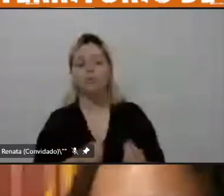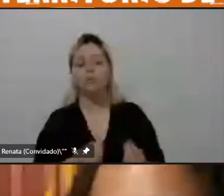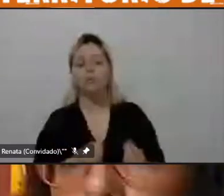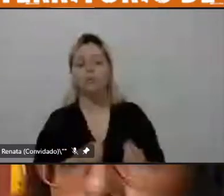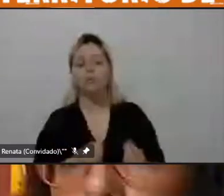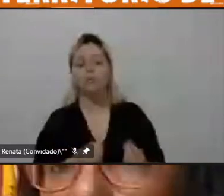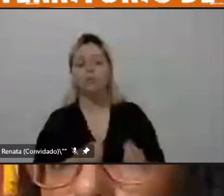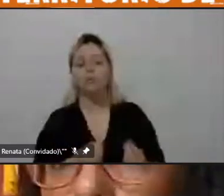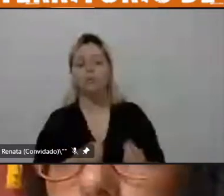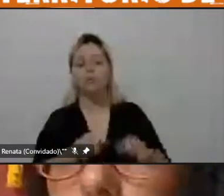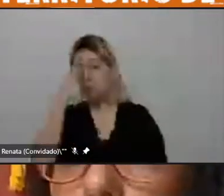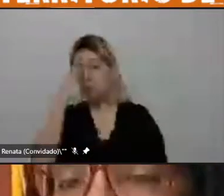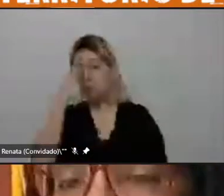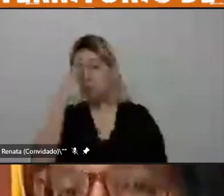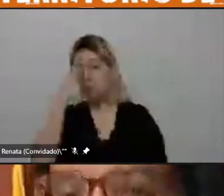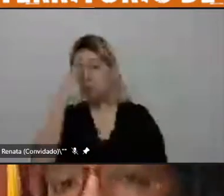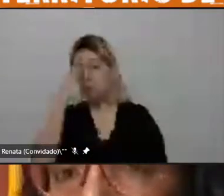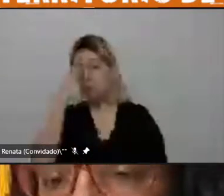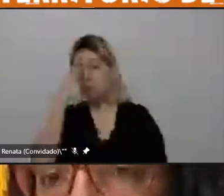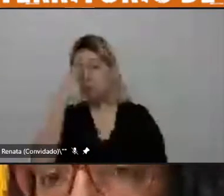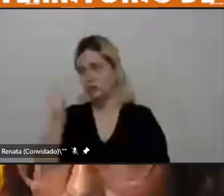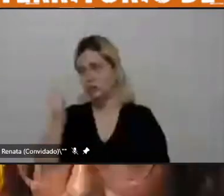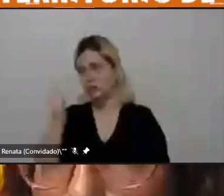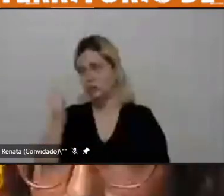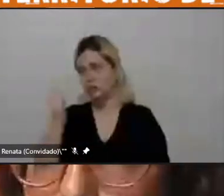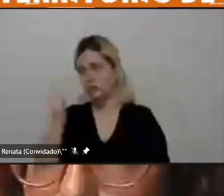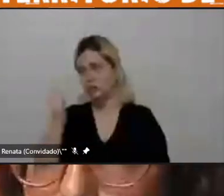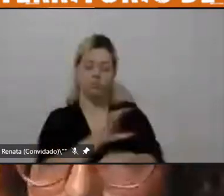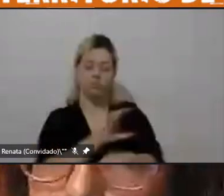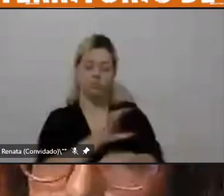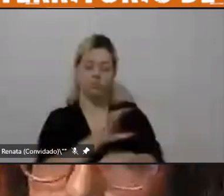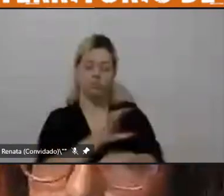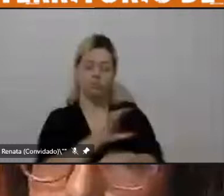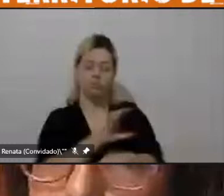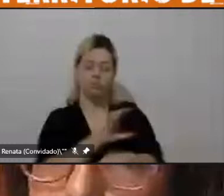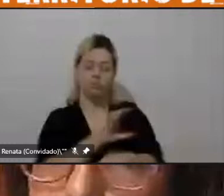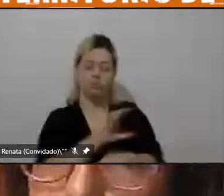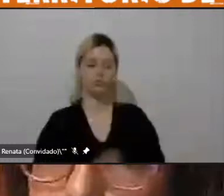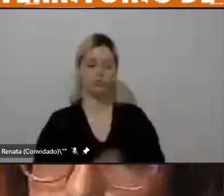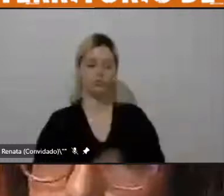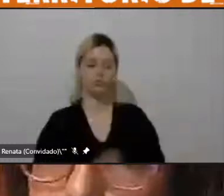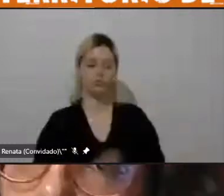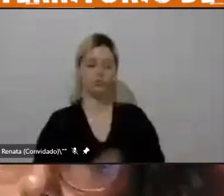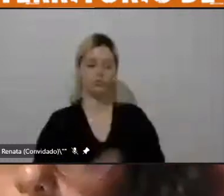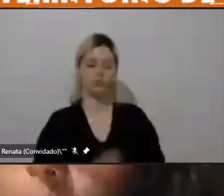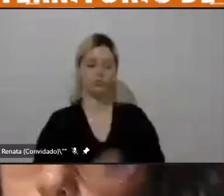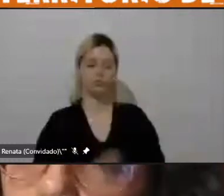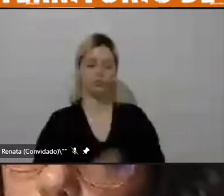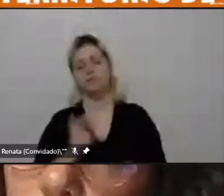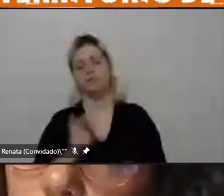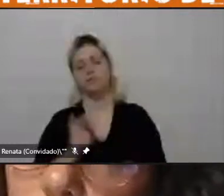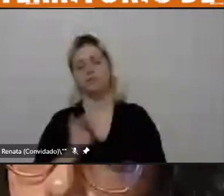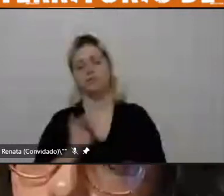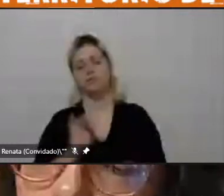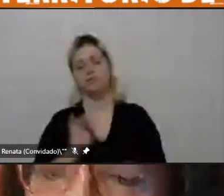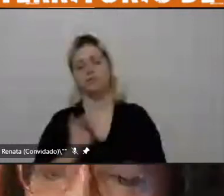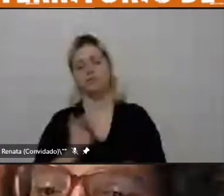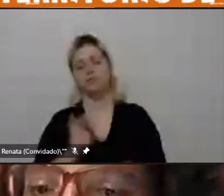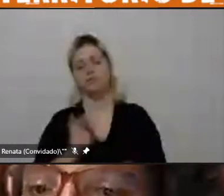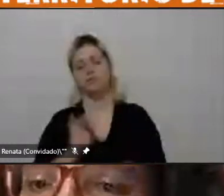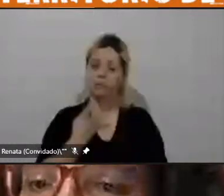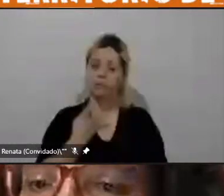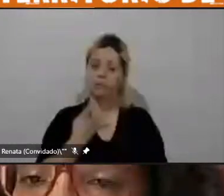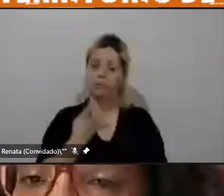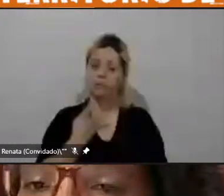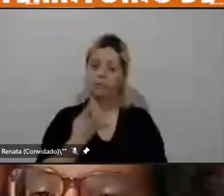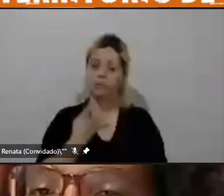do, né, do curso também, mas de fato o reconhecimento, né, dessas disputas, né,